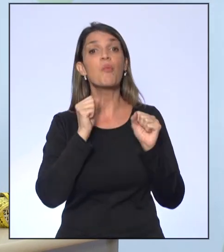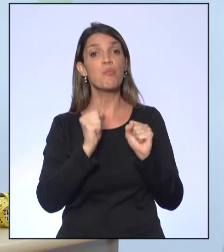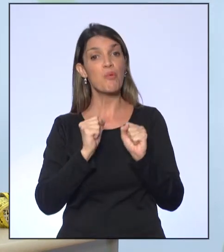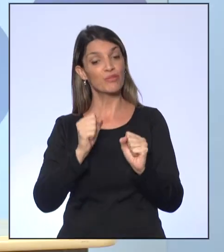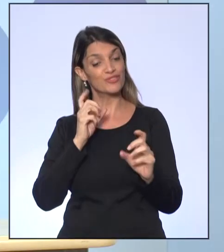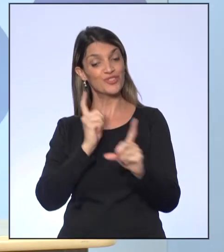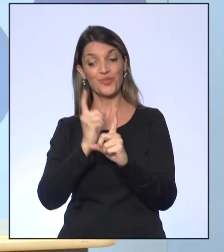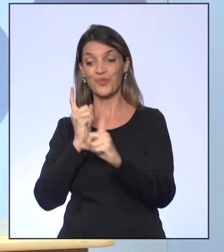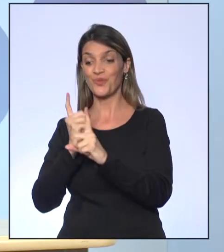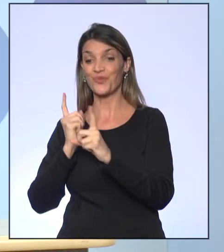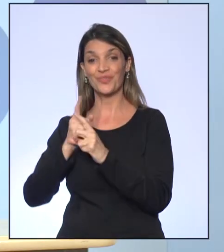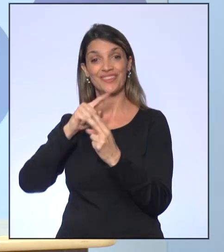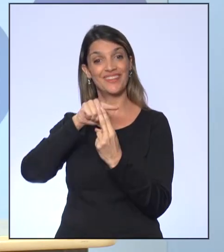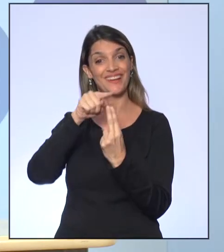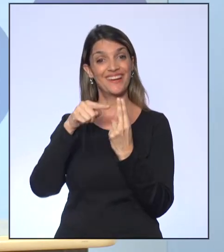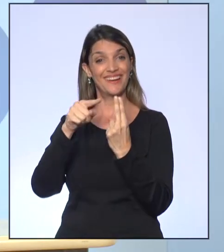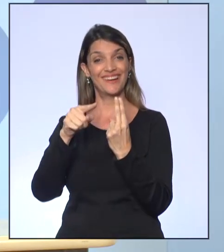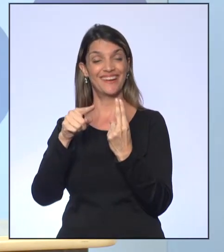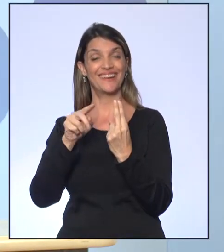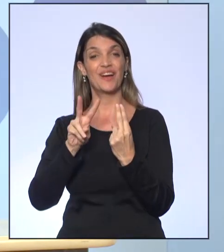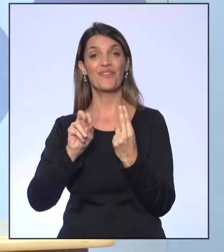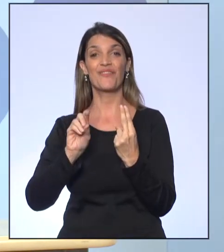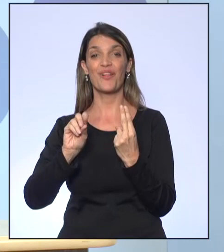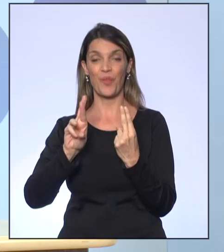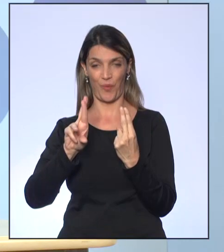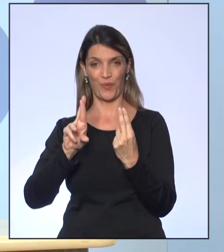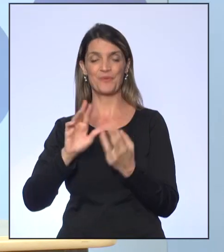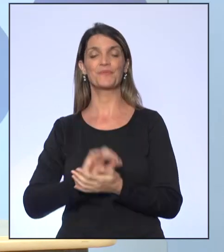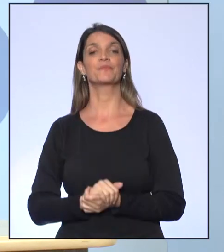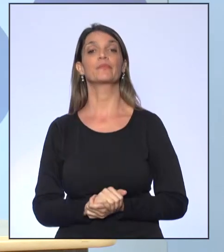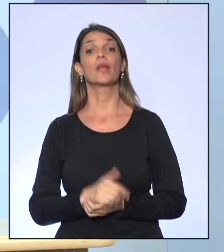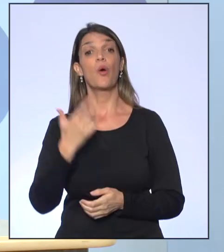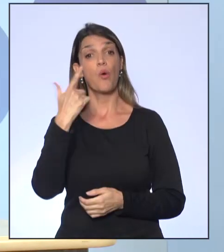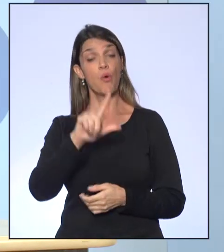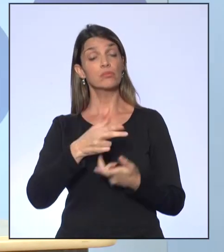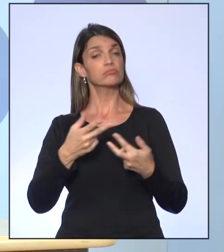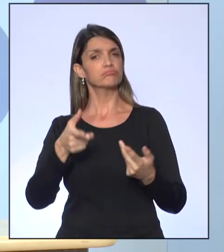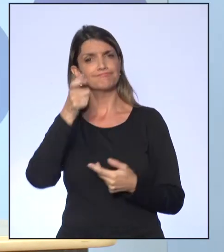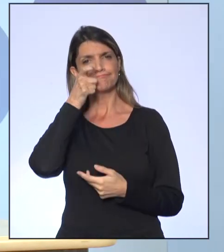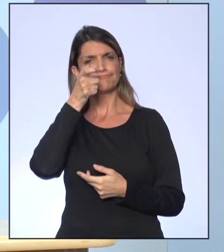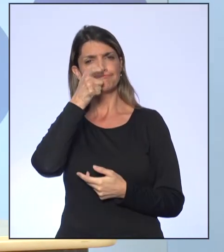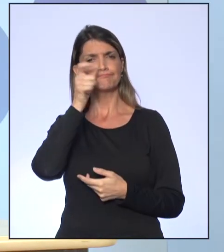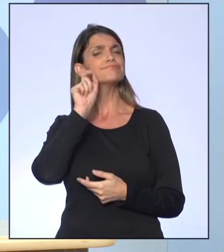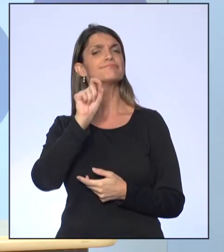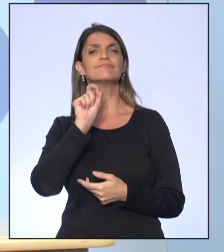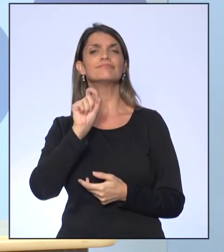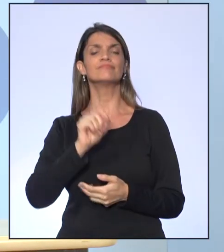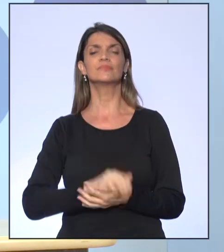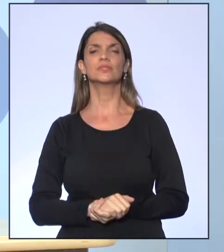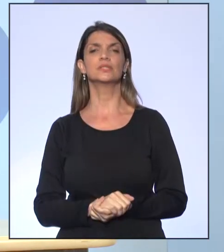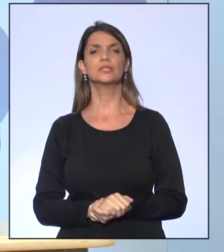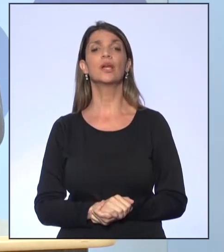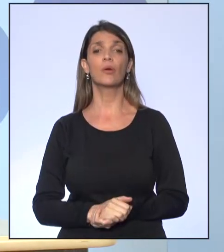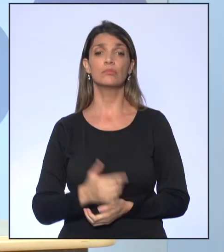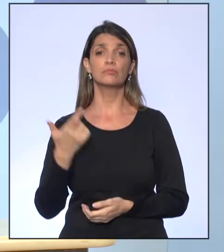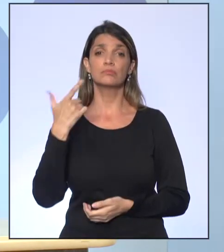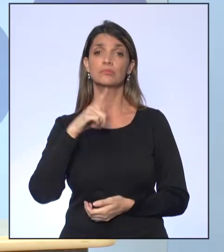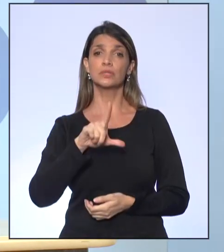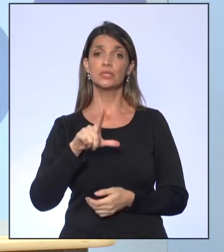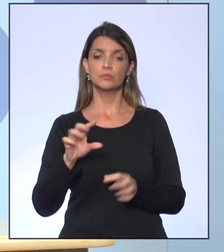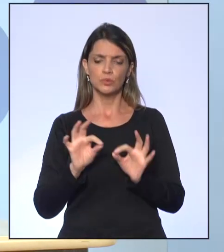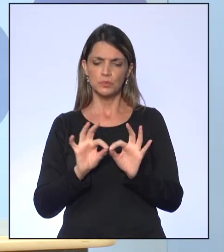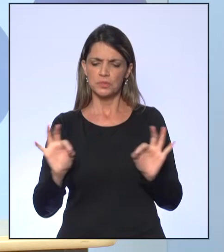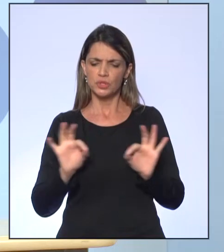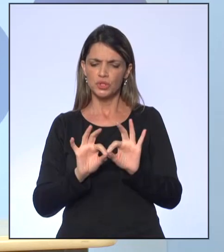Marcos? Exatamente. Uma outra coisa, né, que é interessante, porque nós conseguimos medir